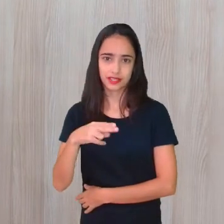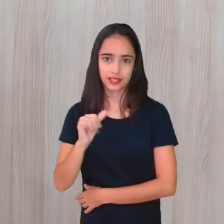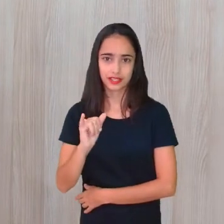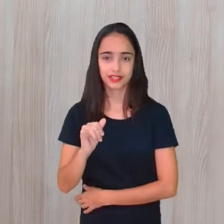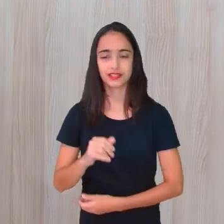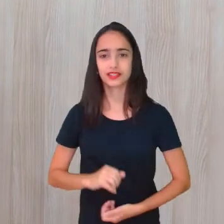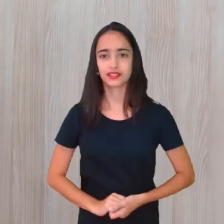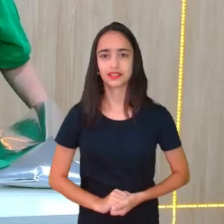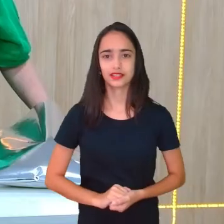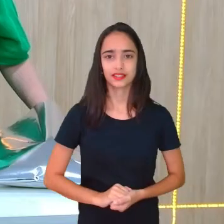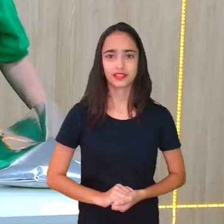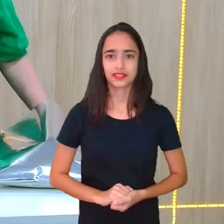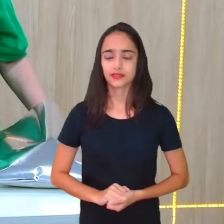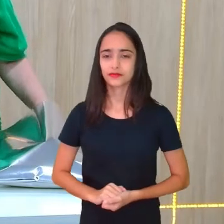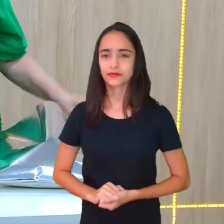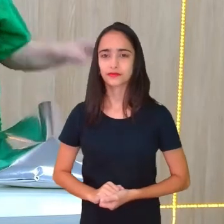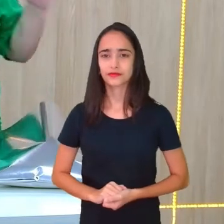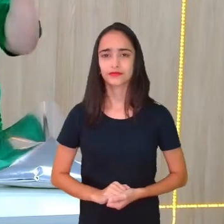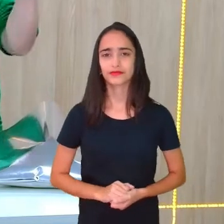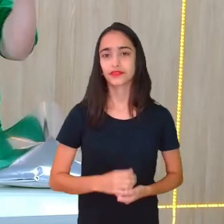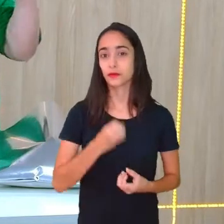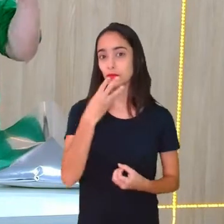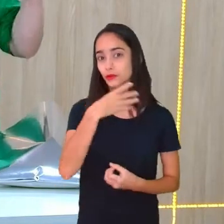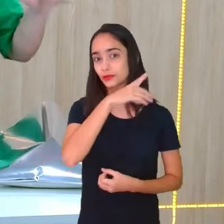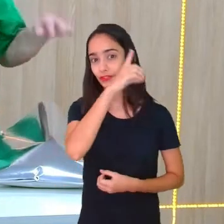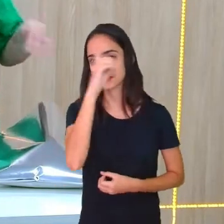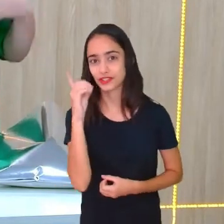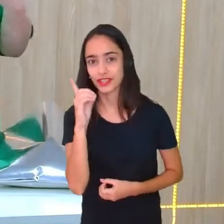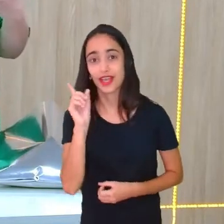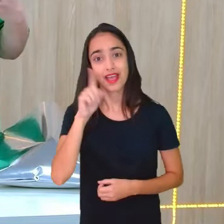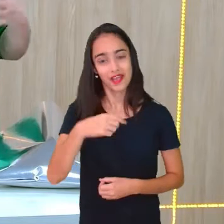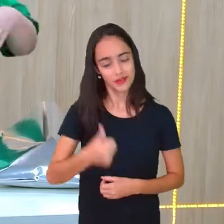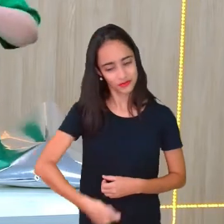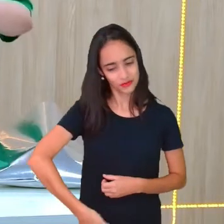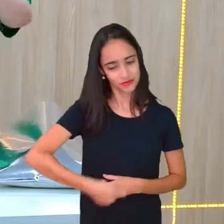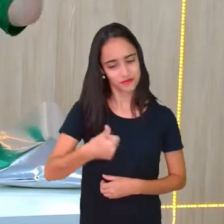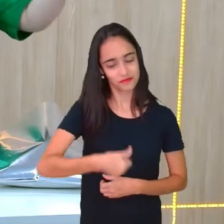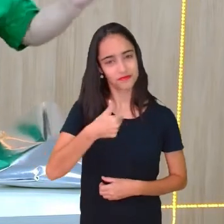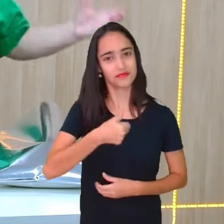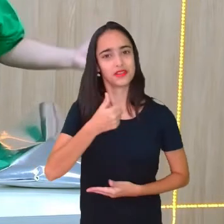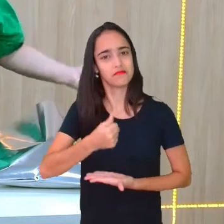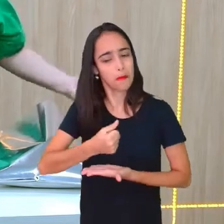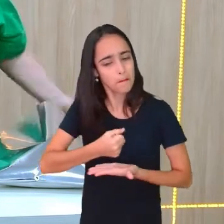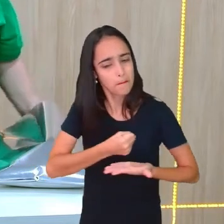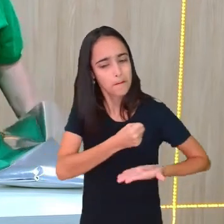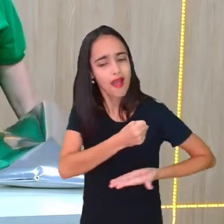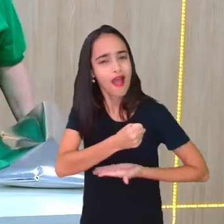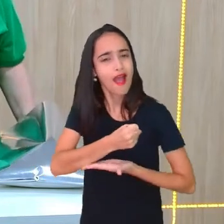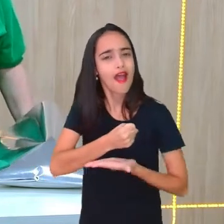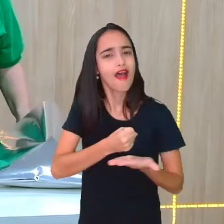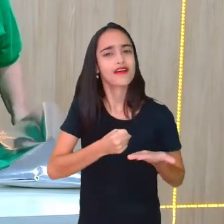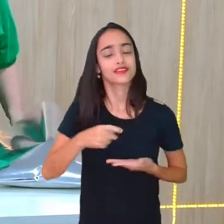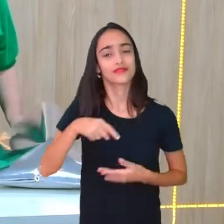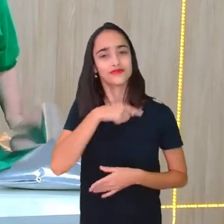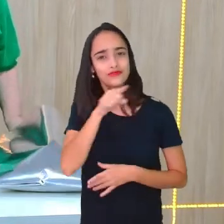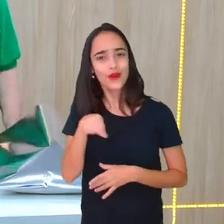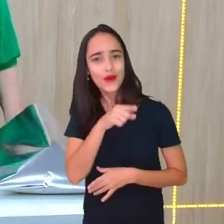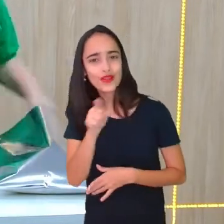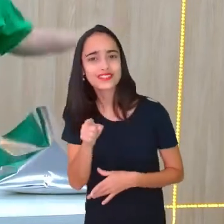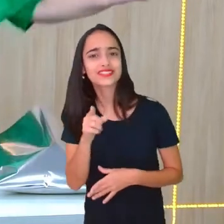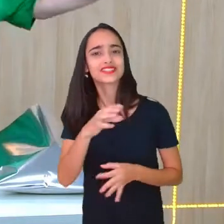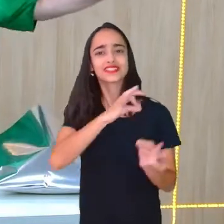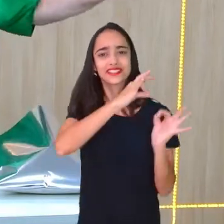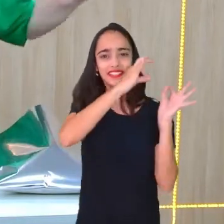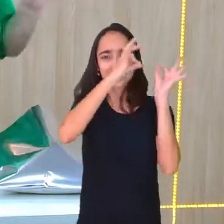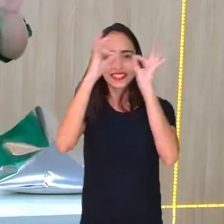Bom dia, Sabine. Sabine, esses são os primeiros passos, você e todos os outros alunos que estão assistindo,